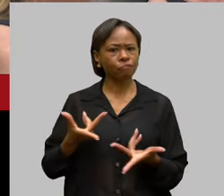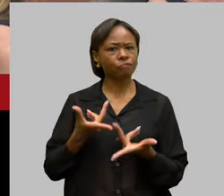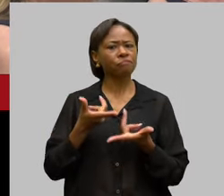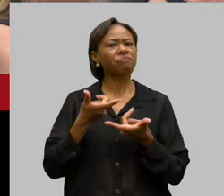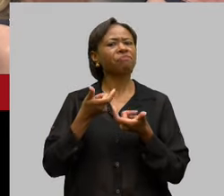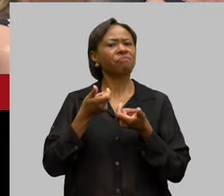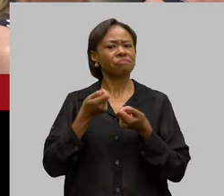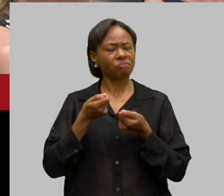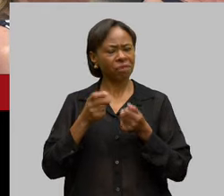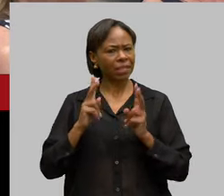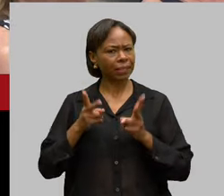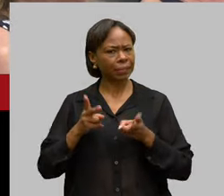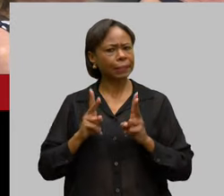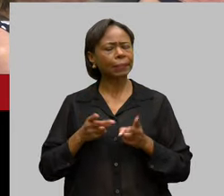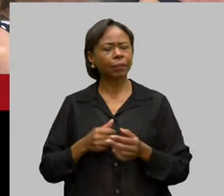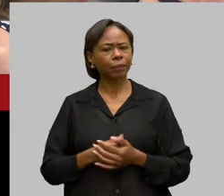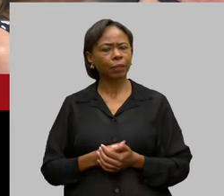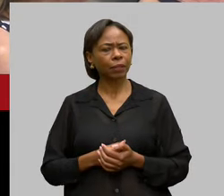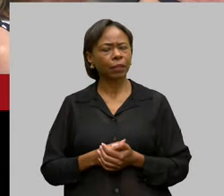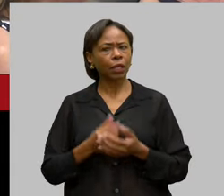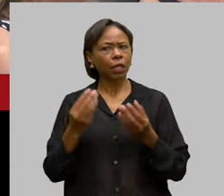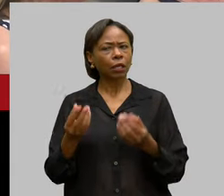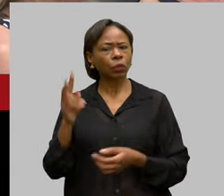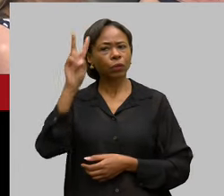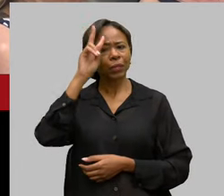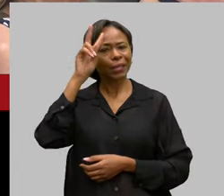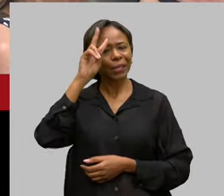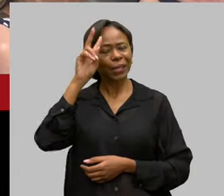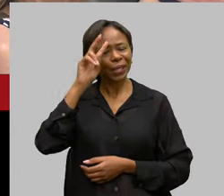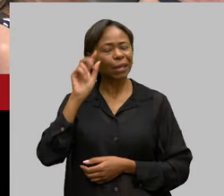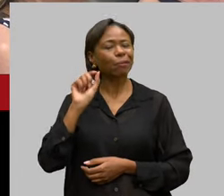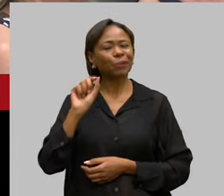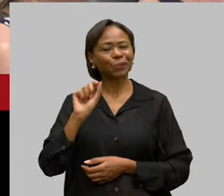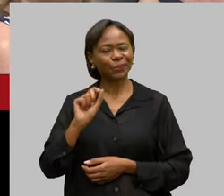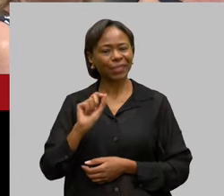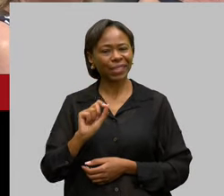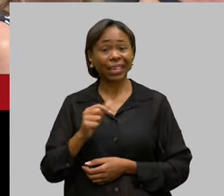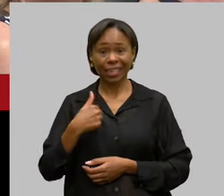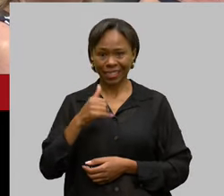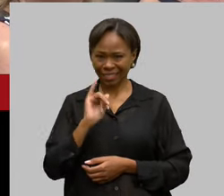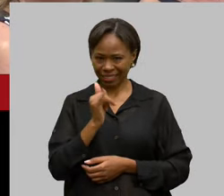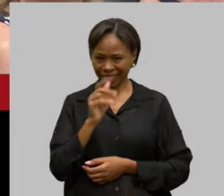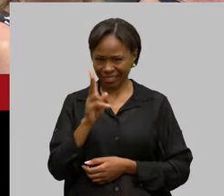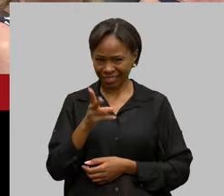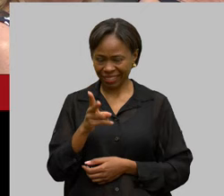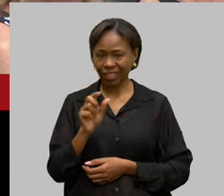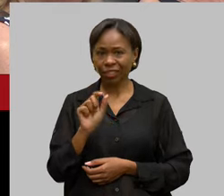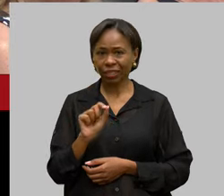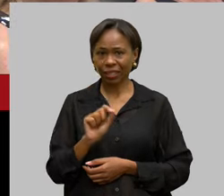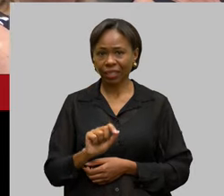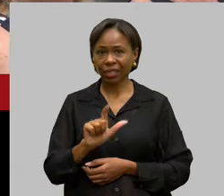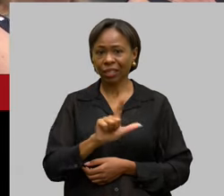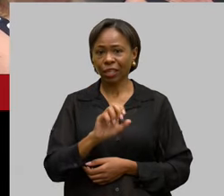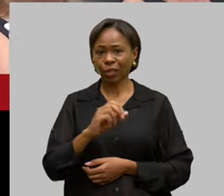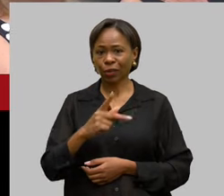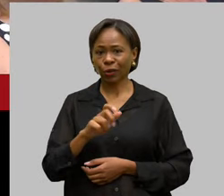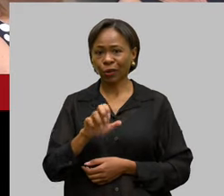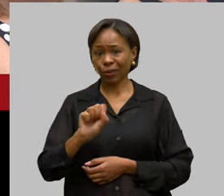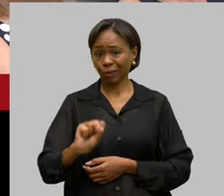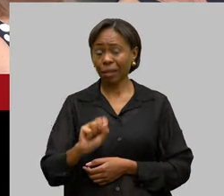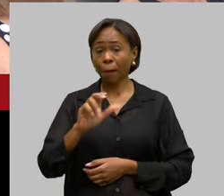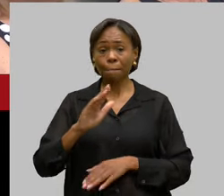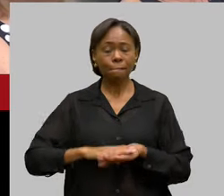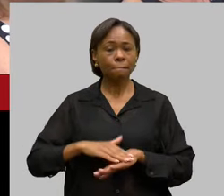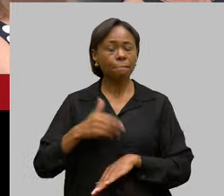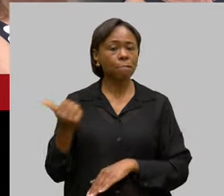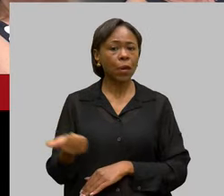aquela máxima que nos nossos eventos eu sempre disse que a Lopes foi a melhor lei previdenciária